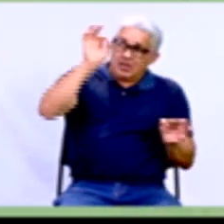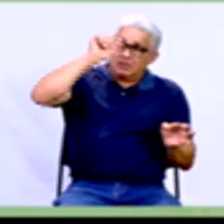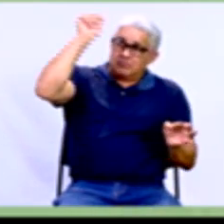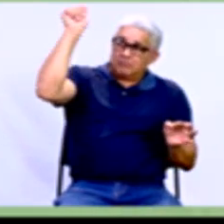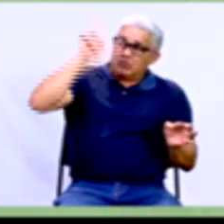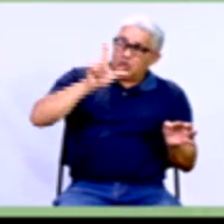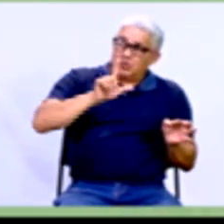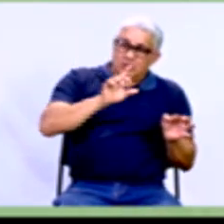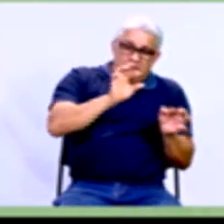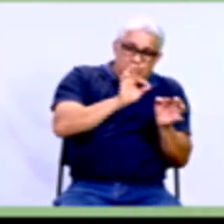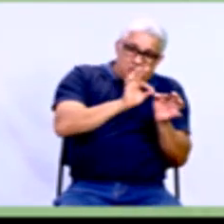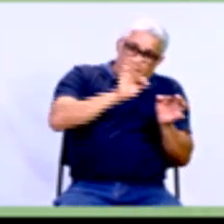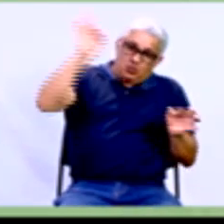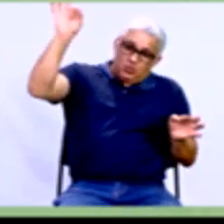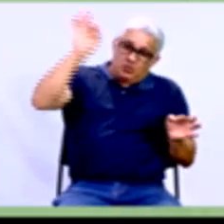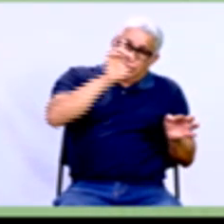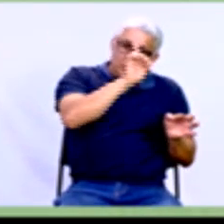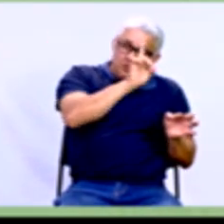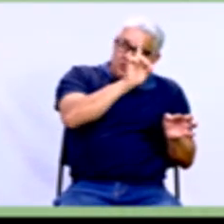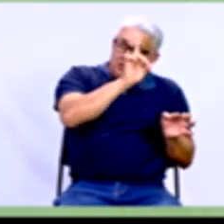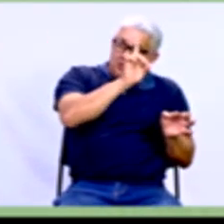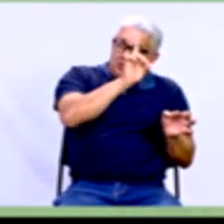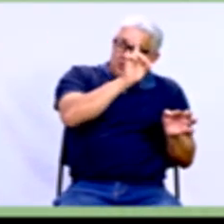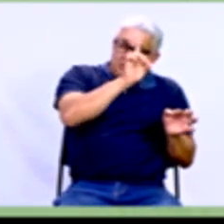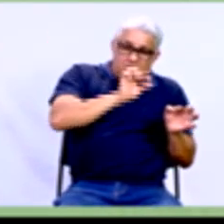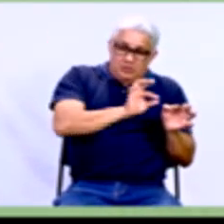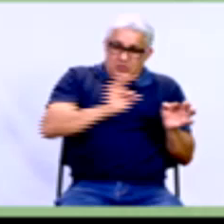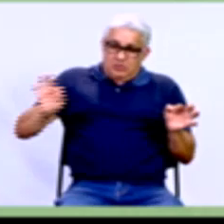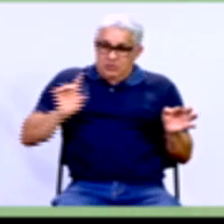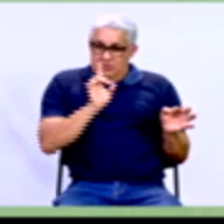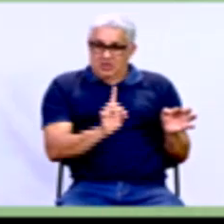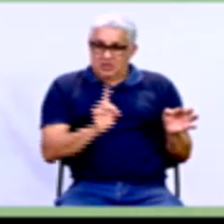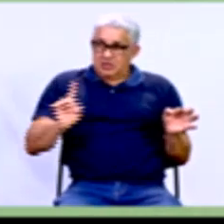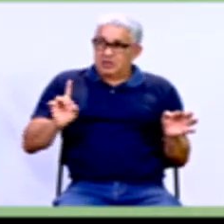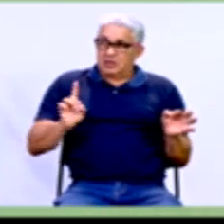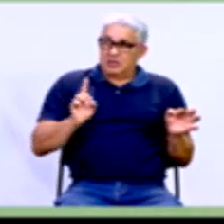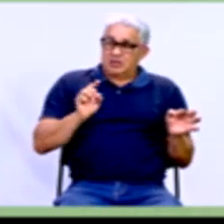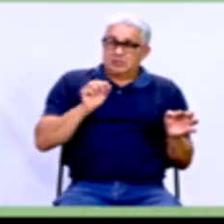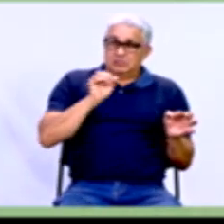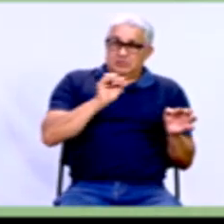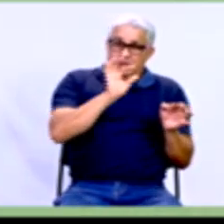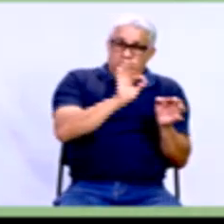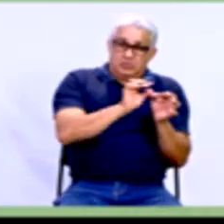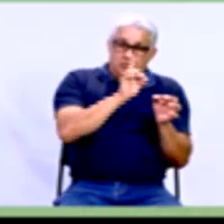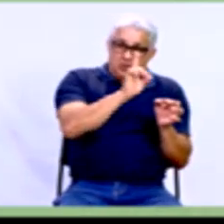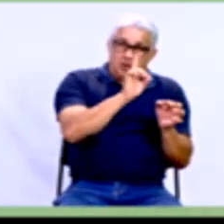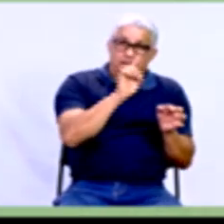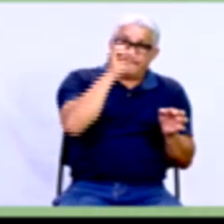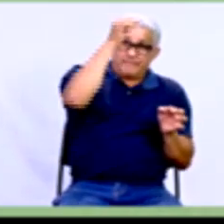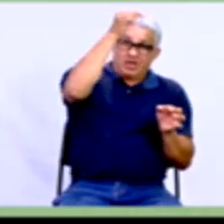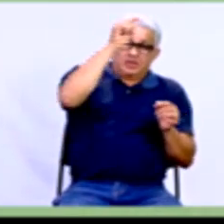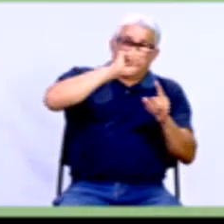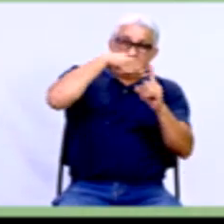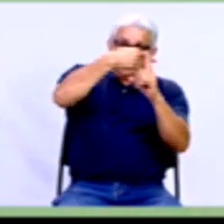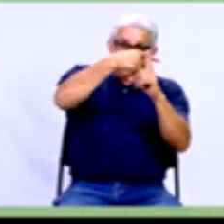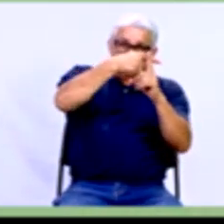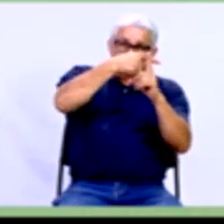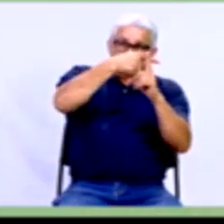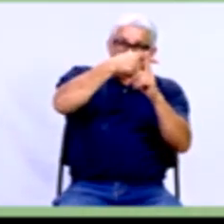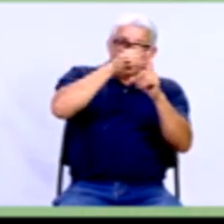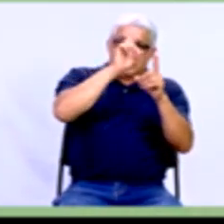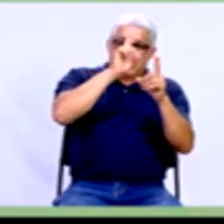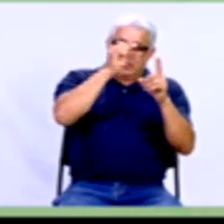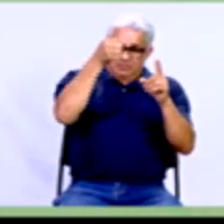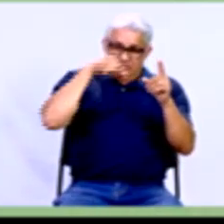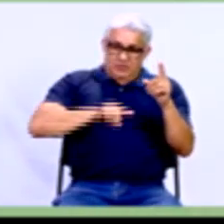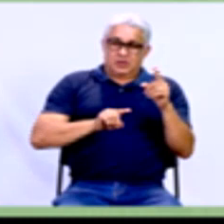que estão abaixo, né? Abaixo da linha. Então, ó, quando o ponto está acima da linha, o D é positivo. Quando o ponto está